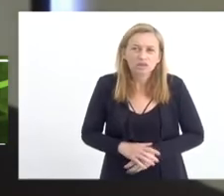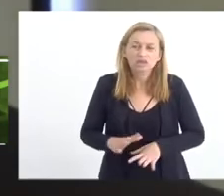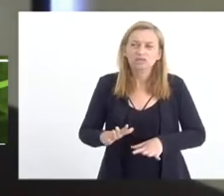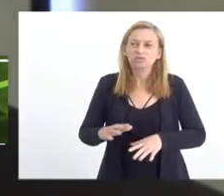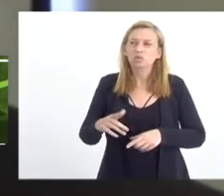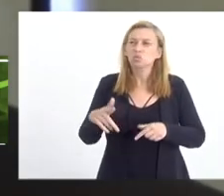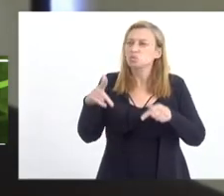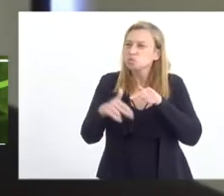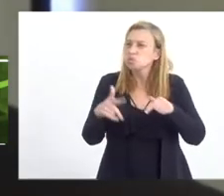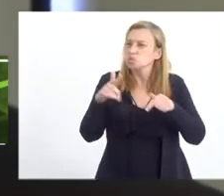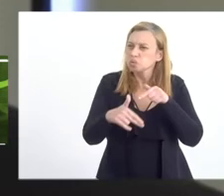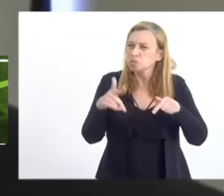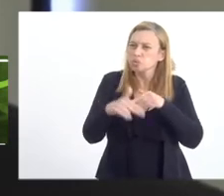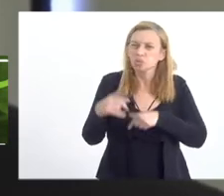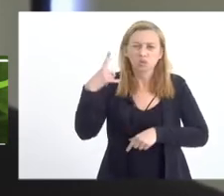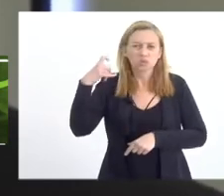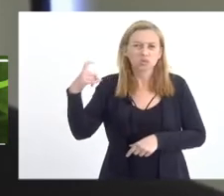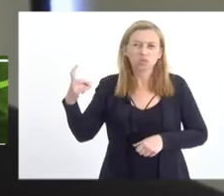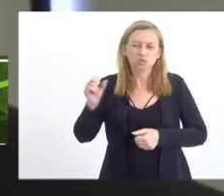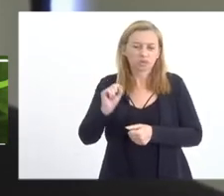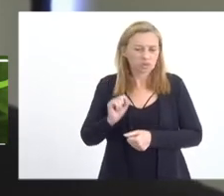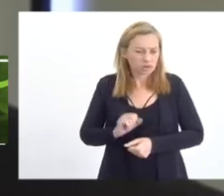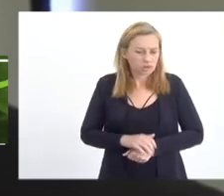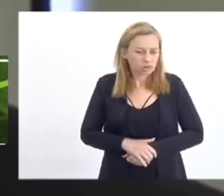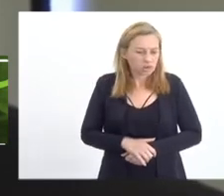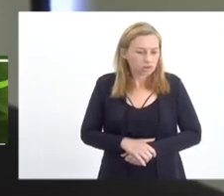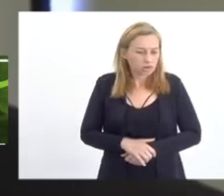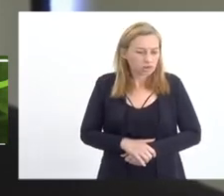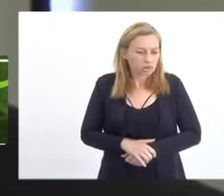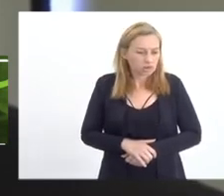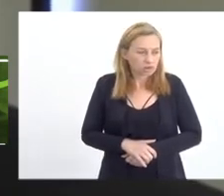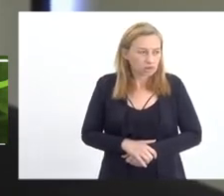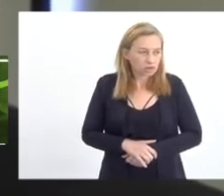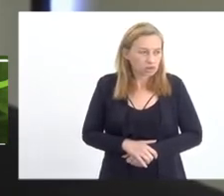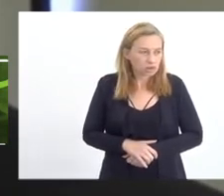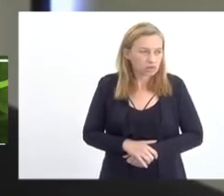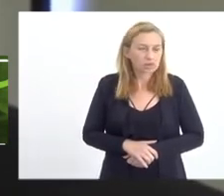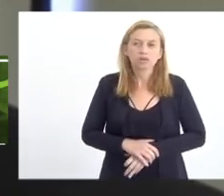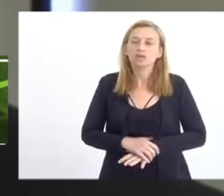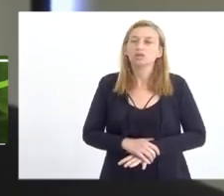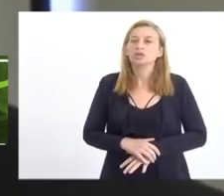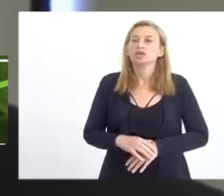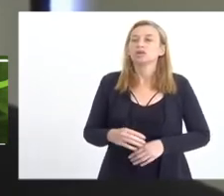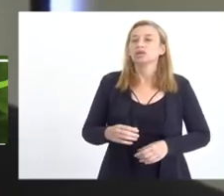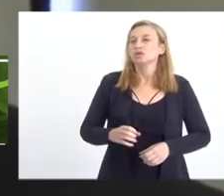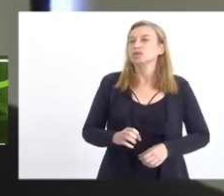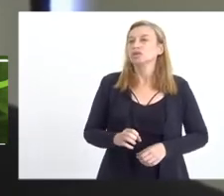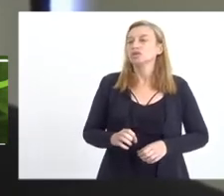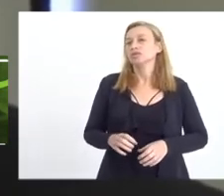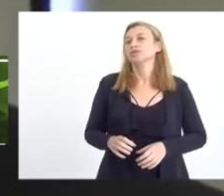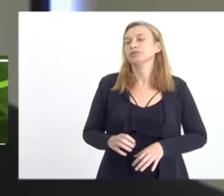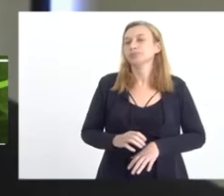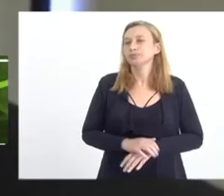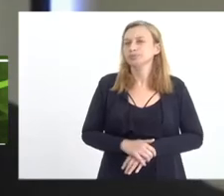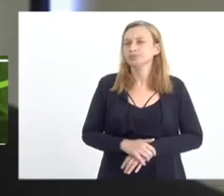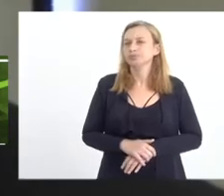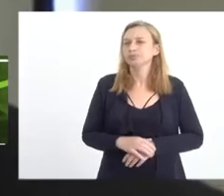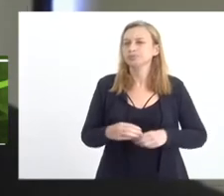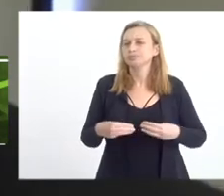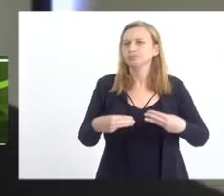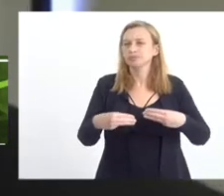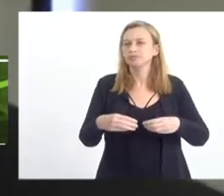aqui, realizados, são sendo realizados pela SAC, pela ANAC e pelo Ministério da Infraestrutura.